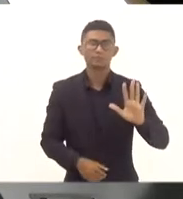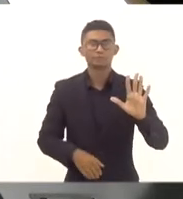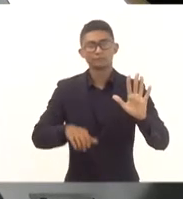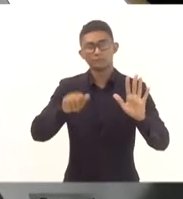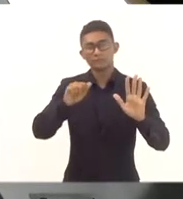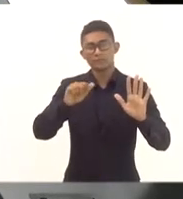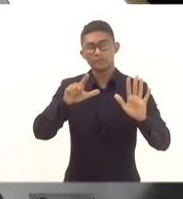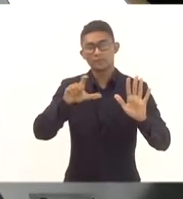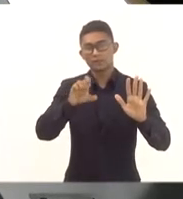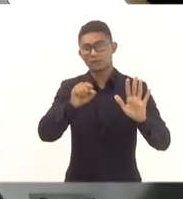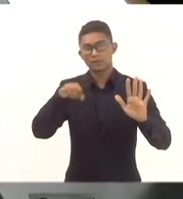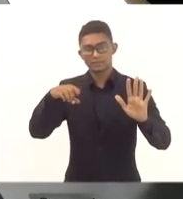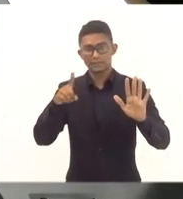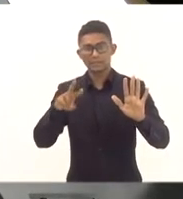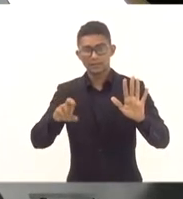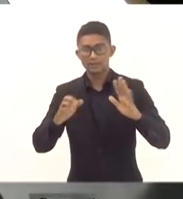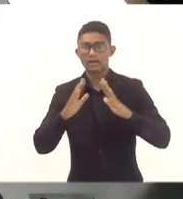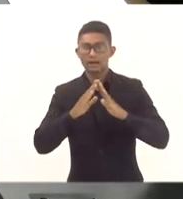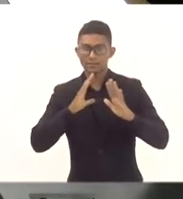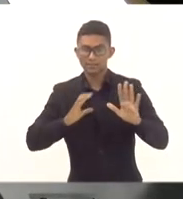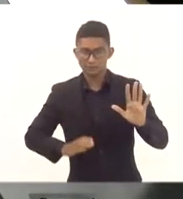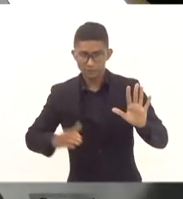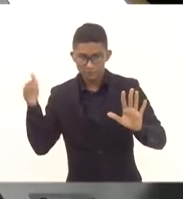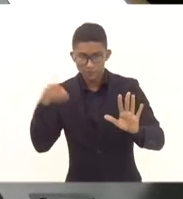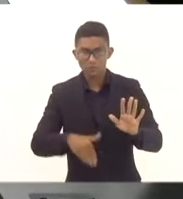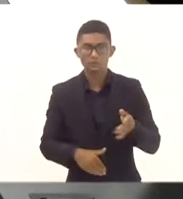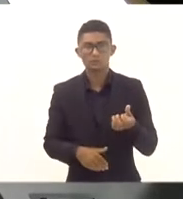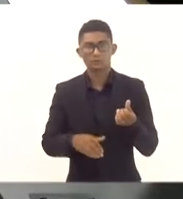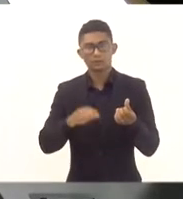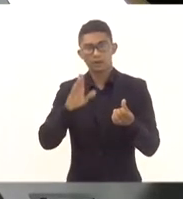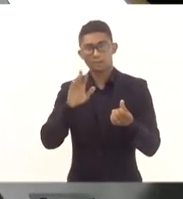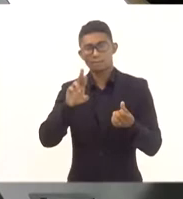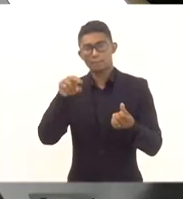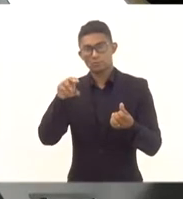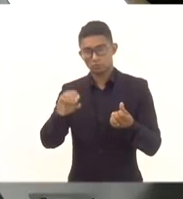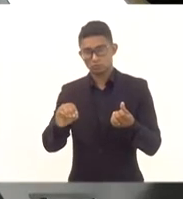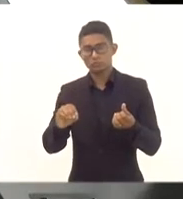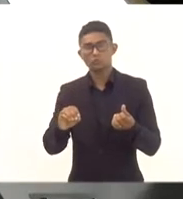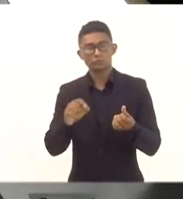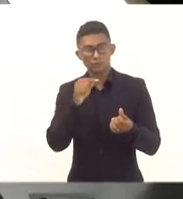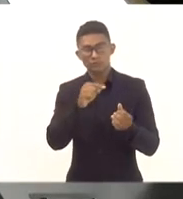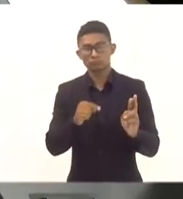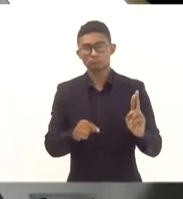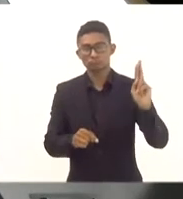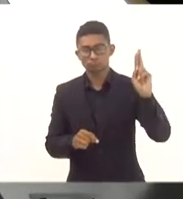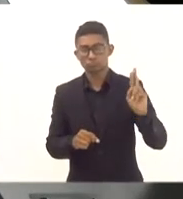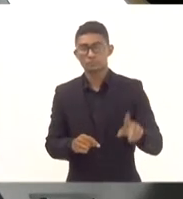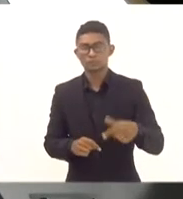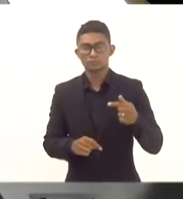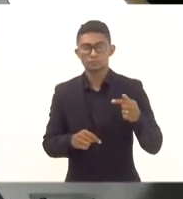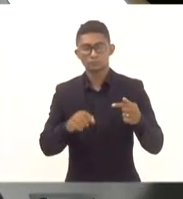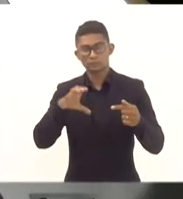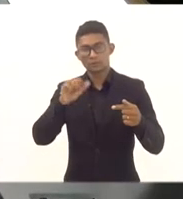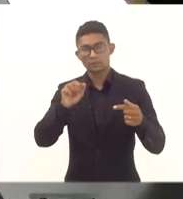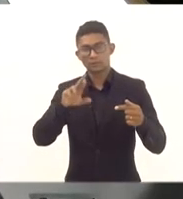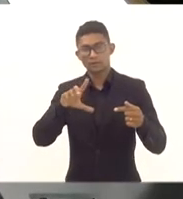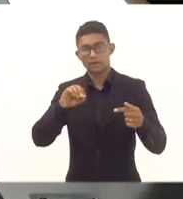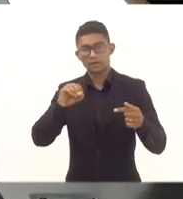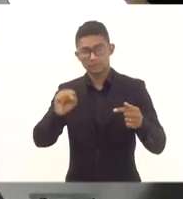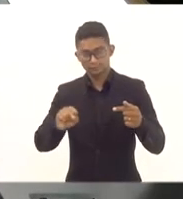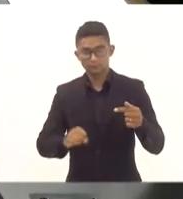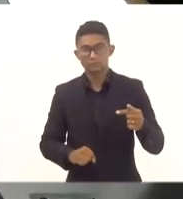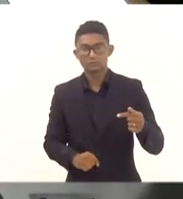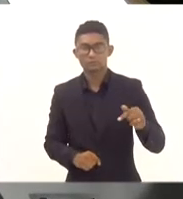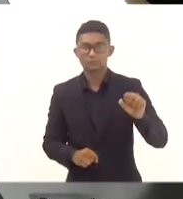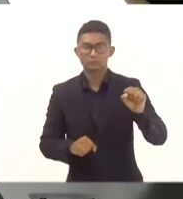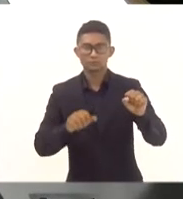Alessandra da casa civil Bruno da gerrie superintendente Carlos Roberto Viana diretor do protege